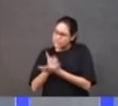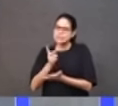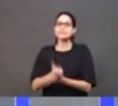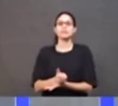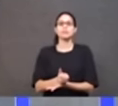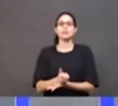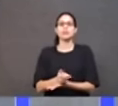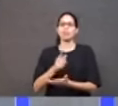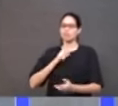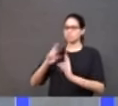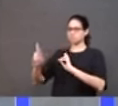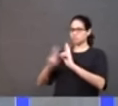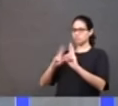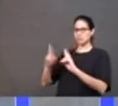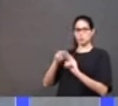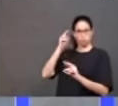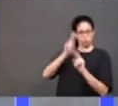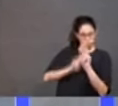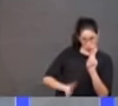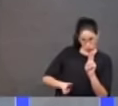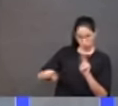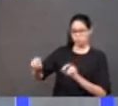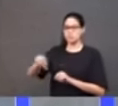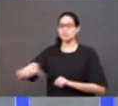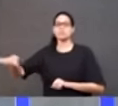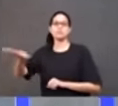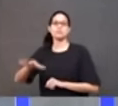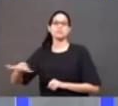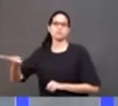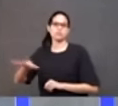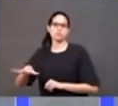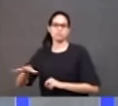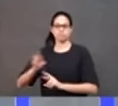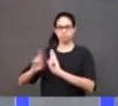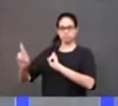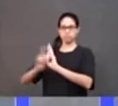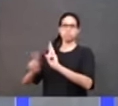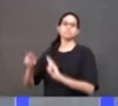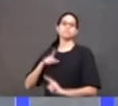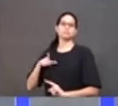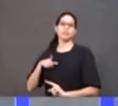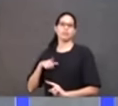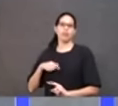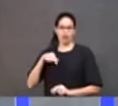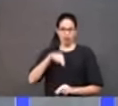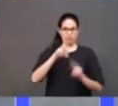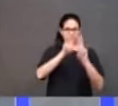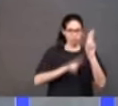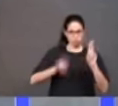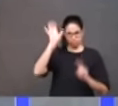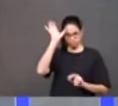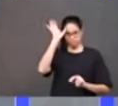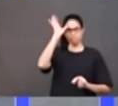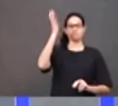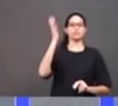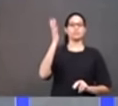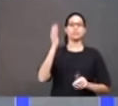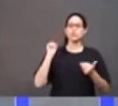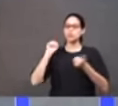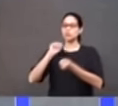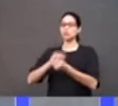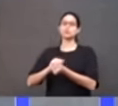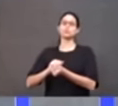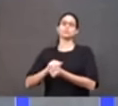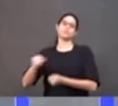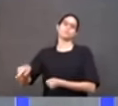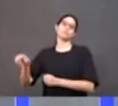a universidade e a sociedade civil, para que as decisões da universidade possam ser tomadas também com a oitiva, com a participação